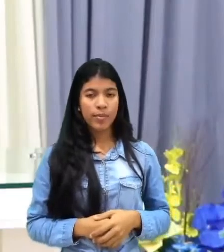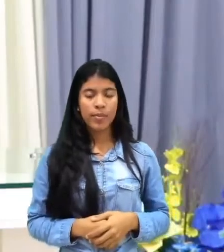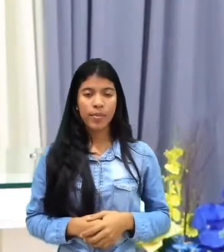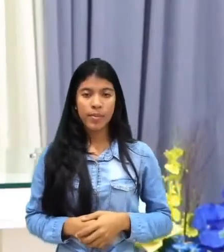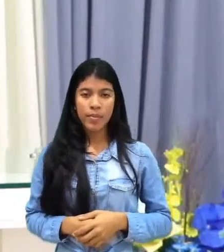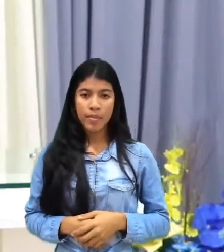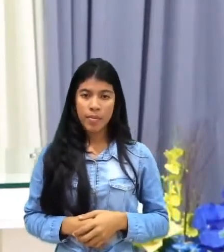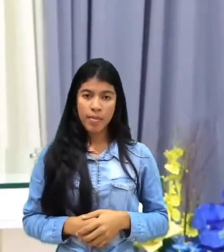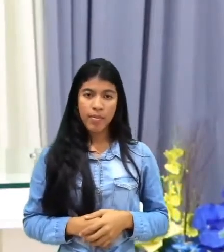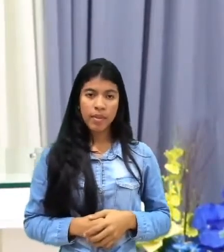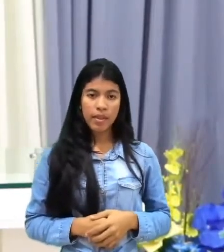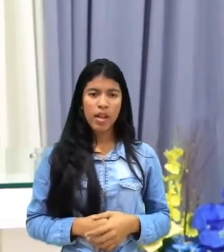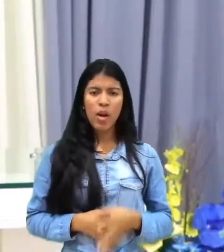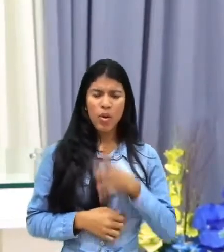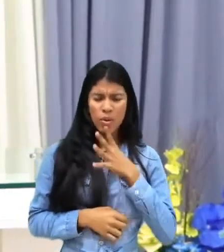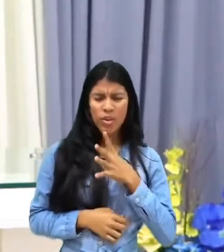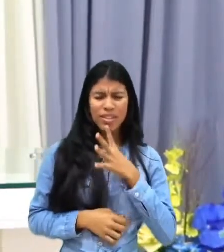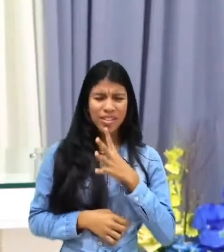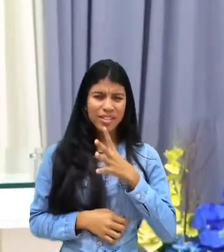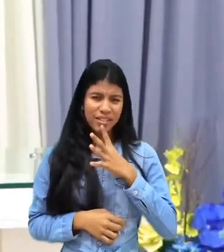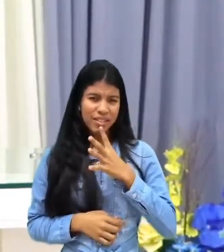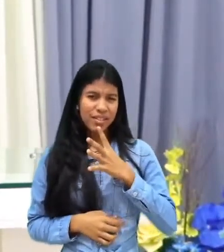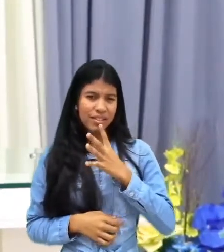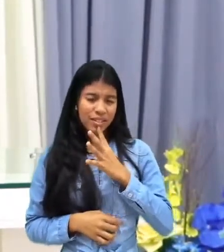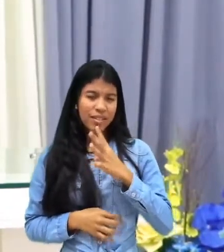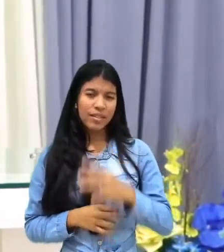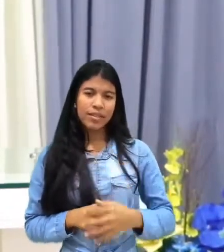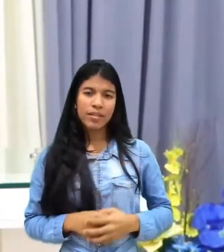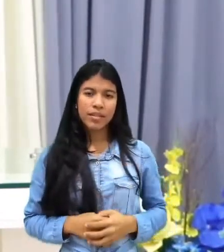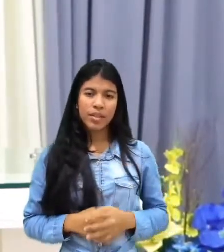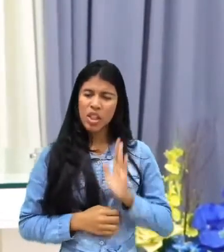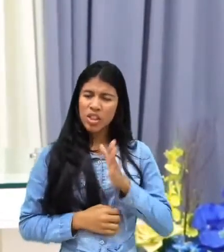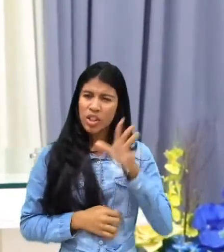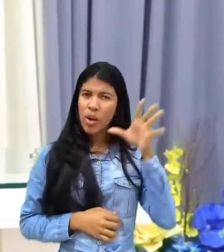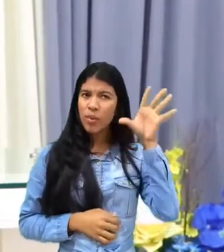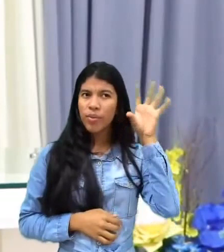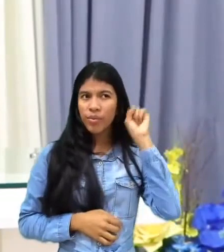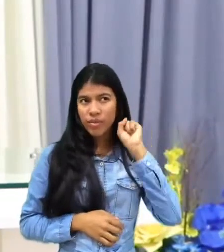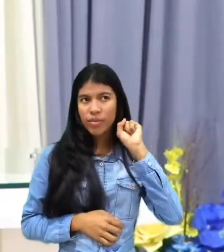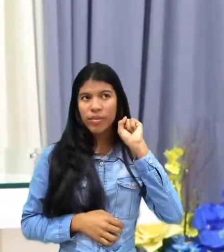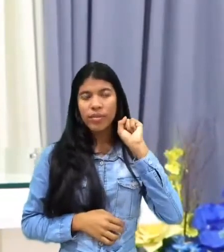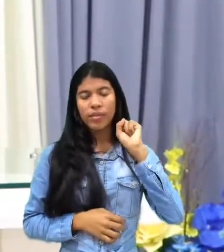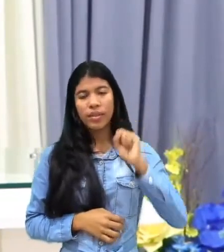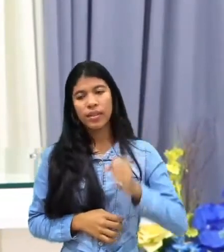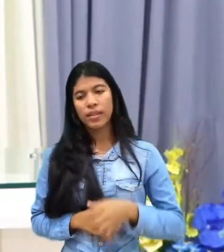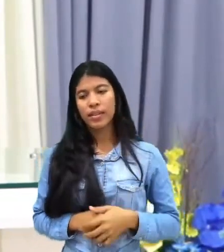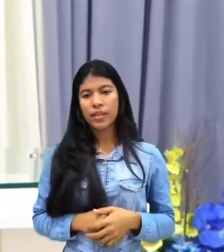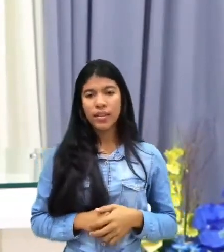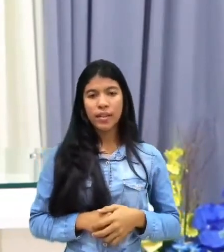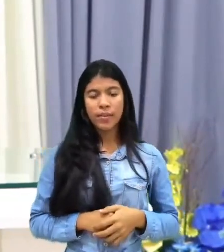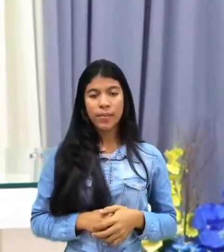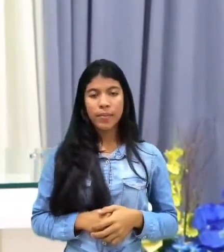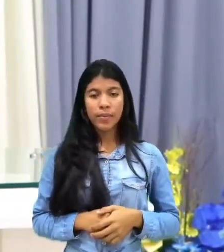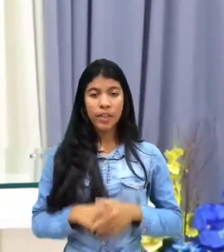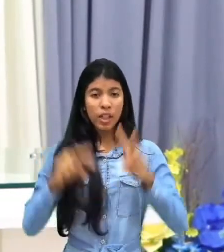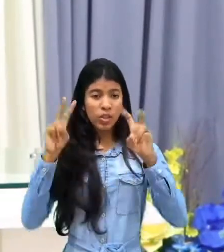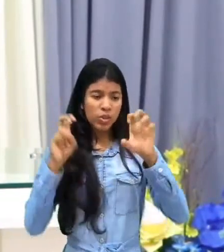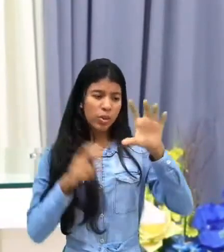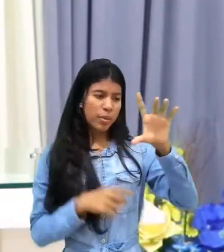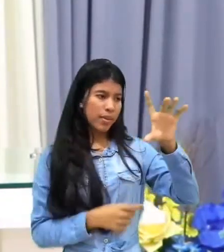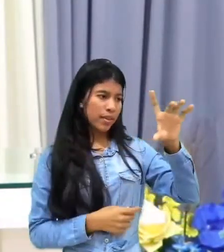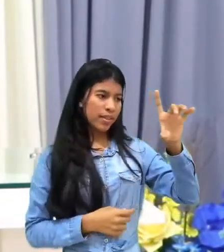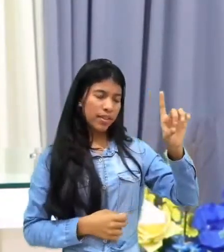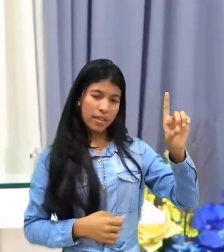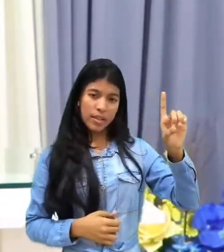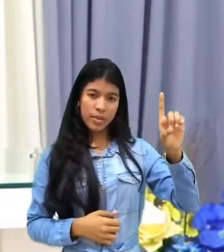tinha notícias, ele tinha algumas coisas que o seu pai transmitia sobre Deus, sobre o